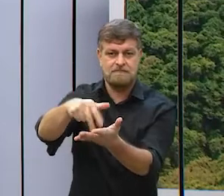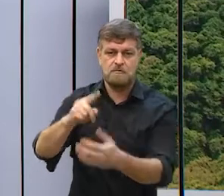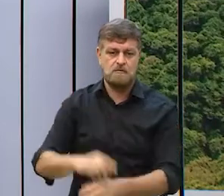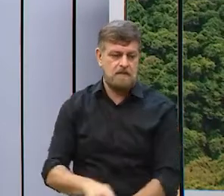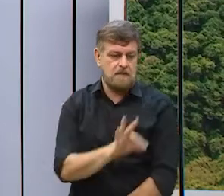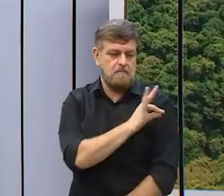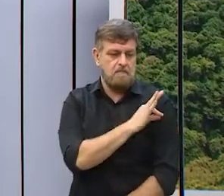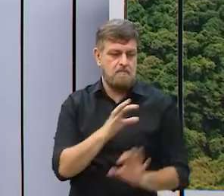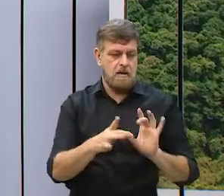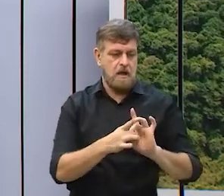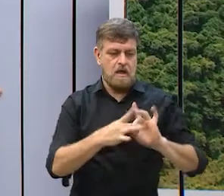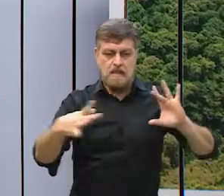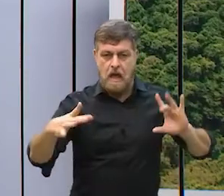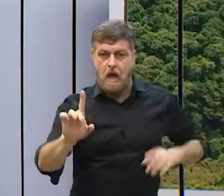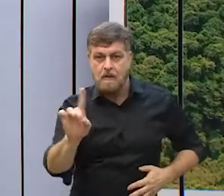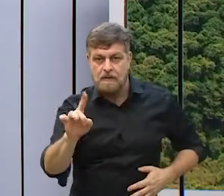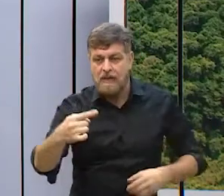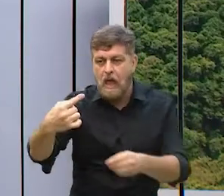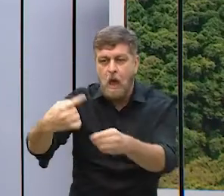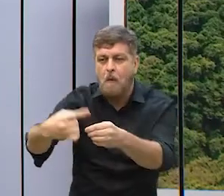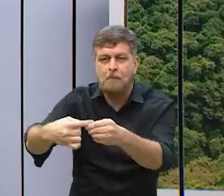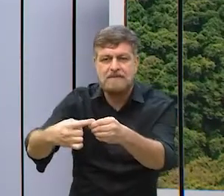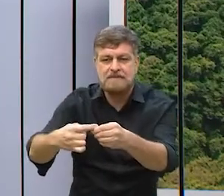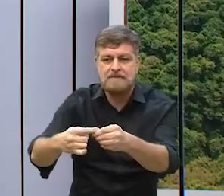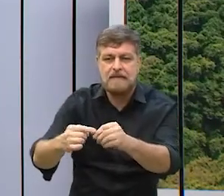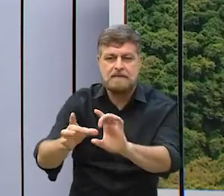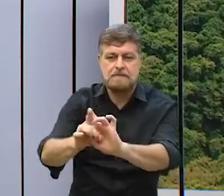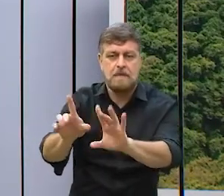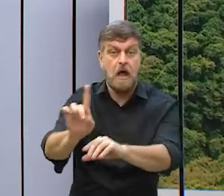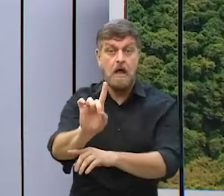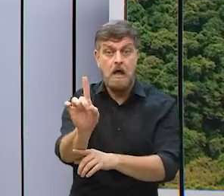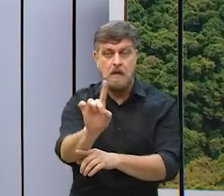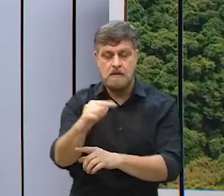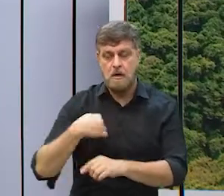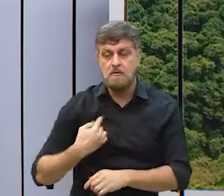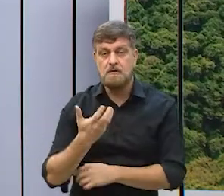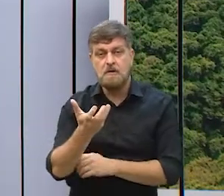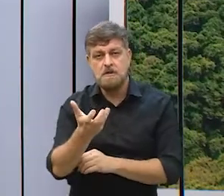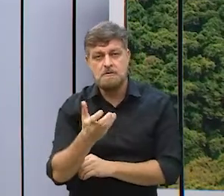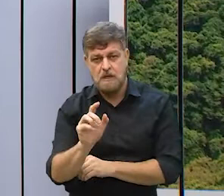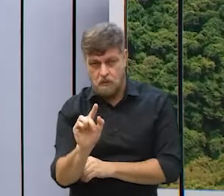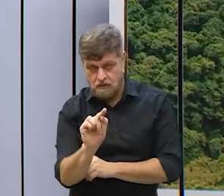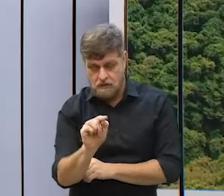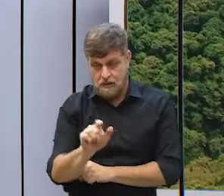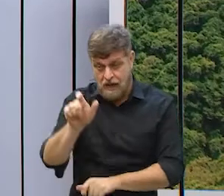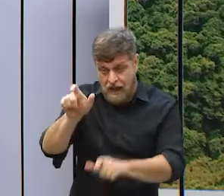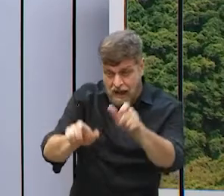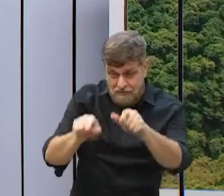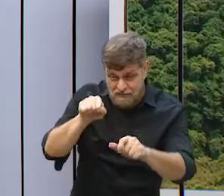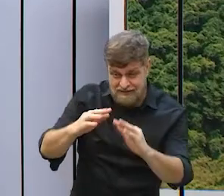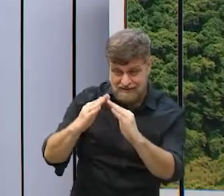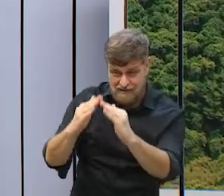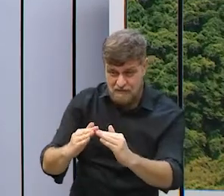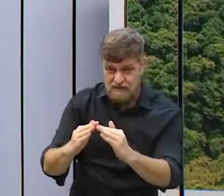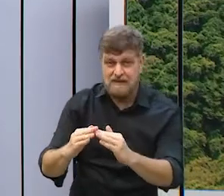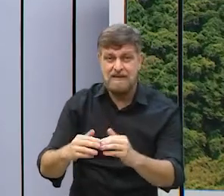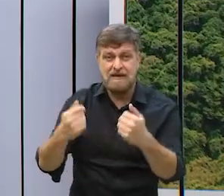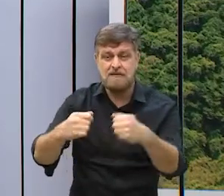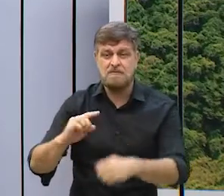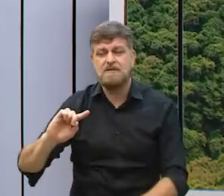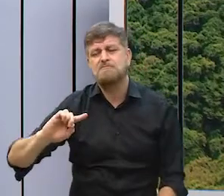estou aqui dizendo que tem que virar uma cidade. Não é isso que a gente quer. O que a gente quer é que o morador não precise se